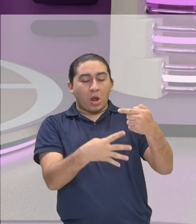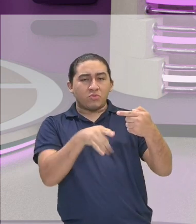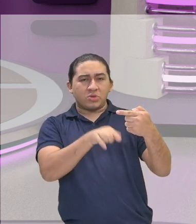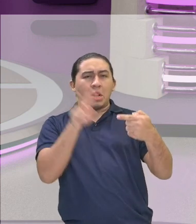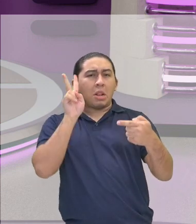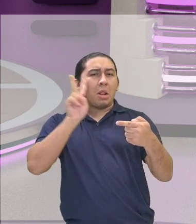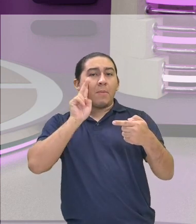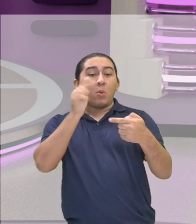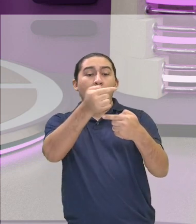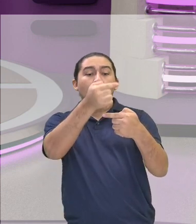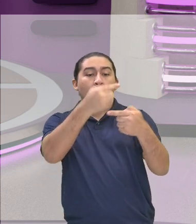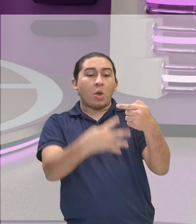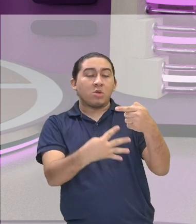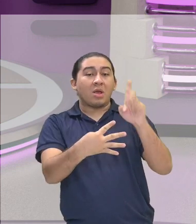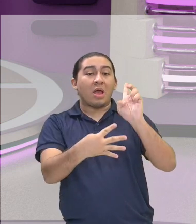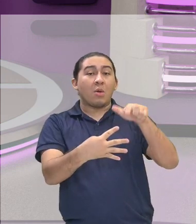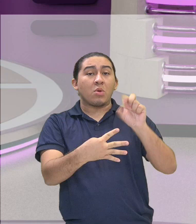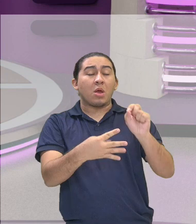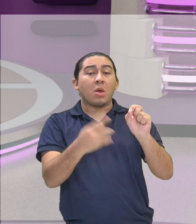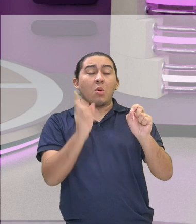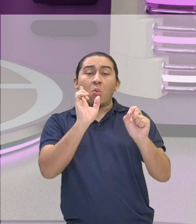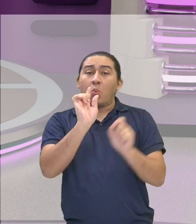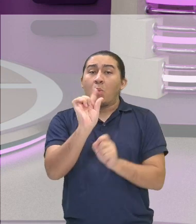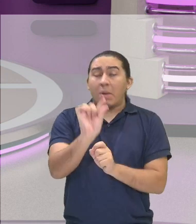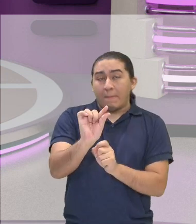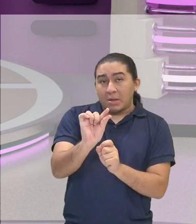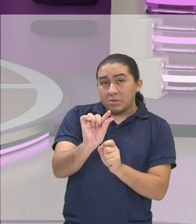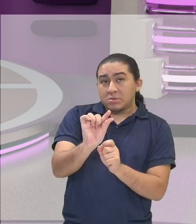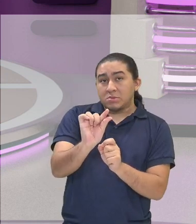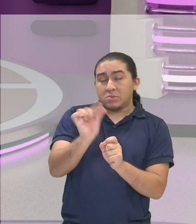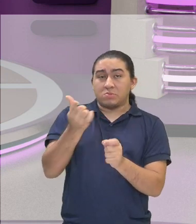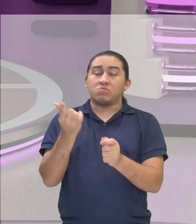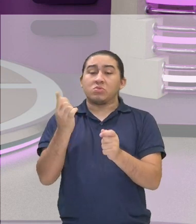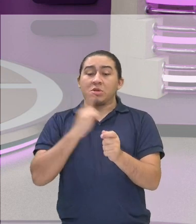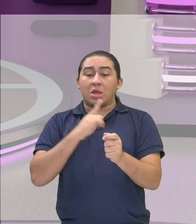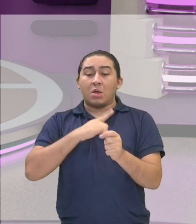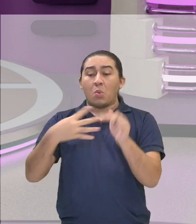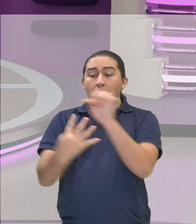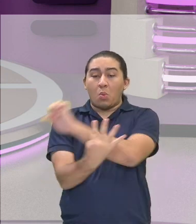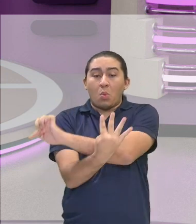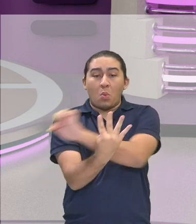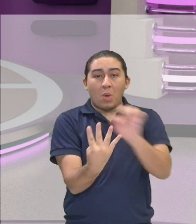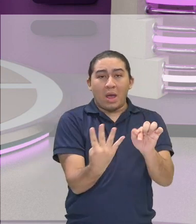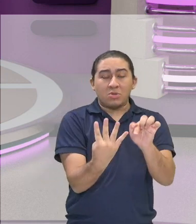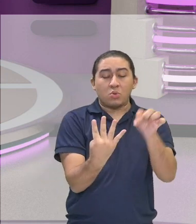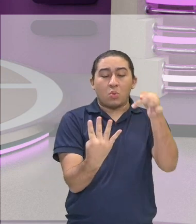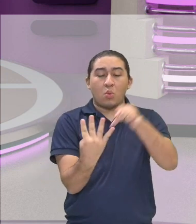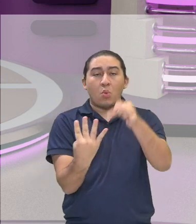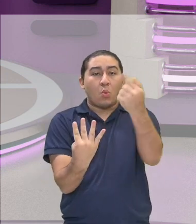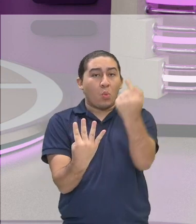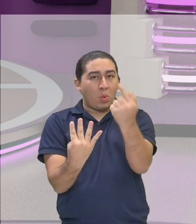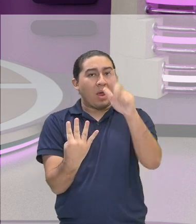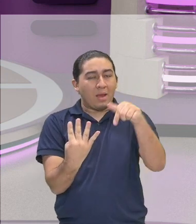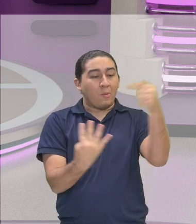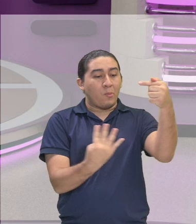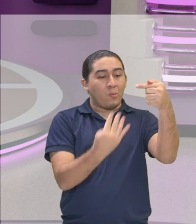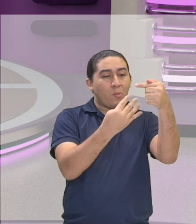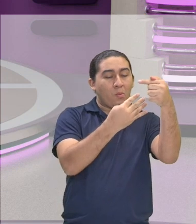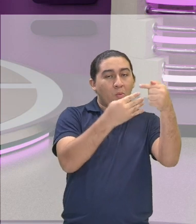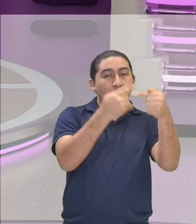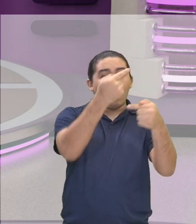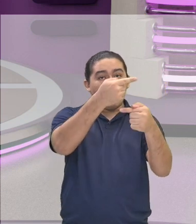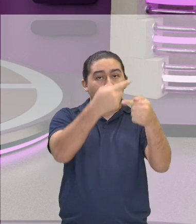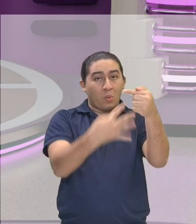que 1/4 é uma parte de 4, tá? E nós vamos agora lembrar como isso é